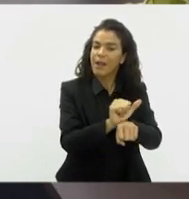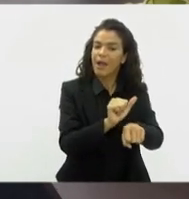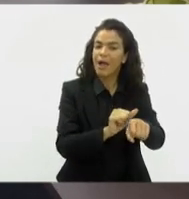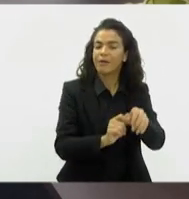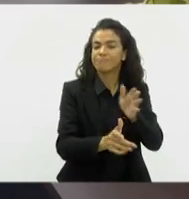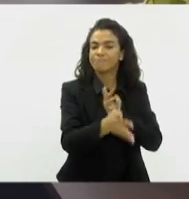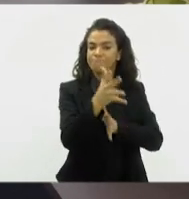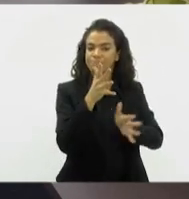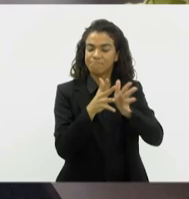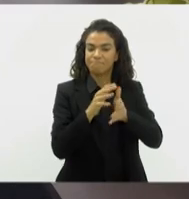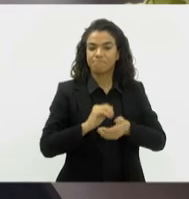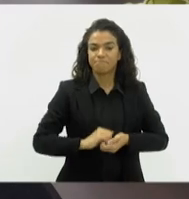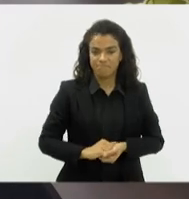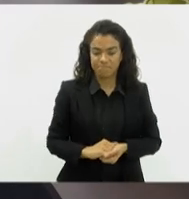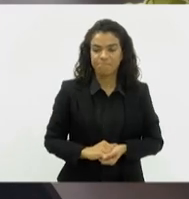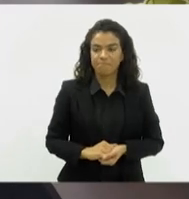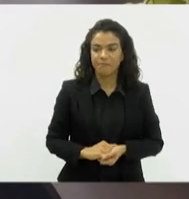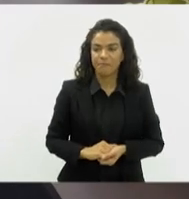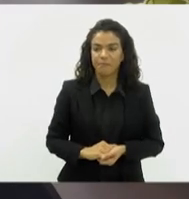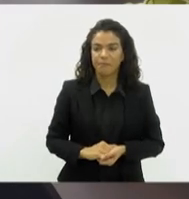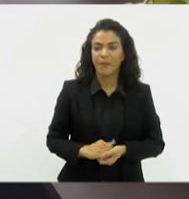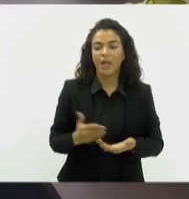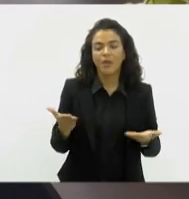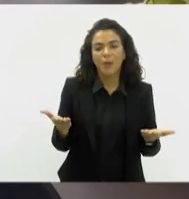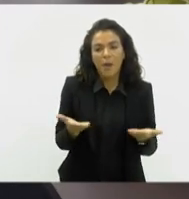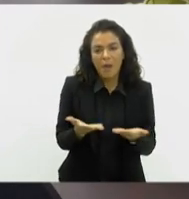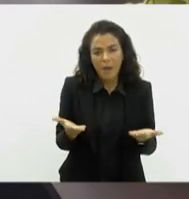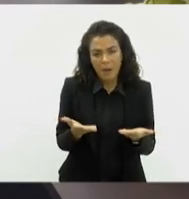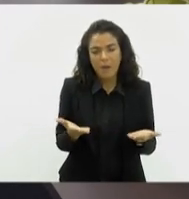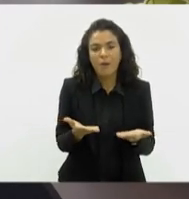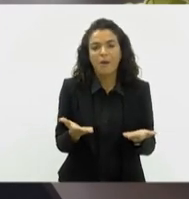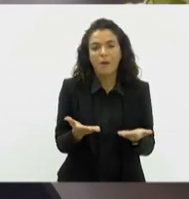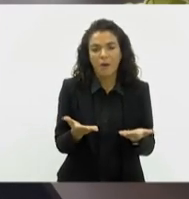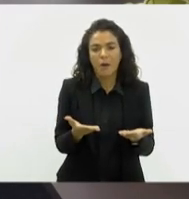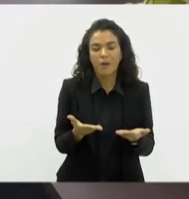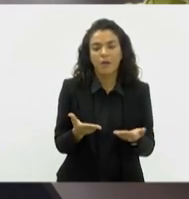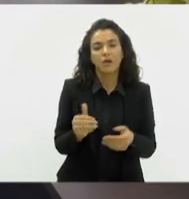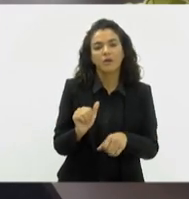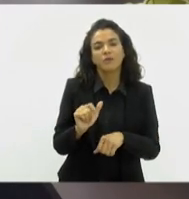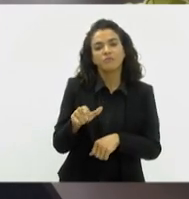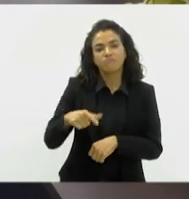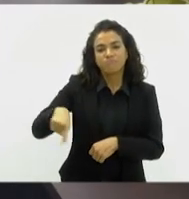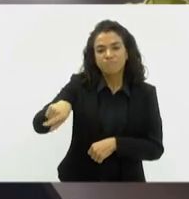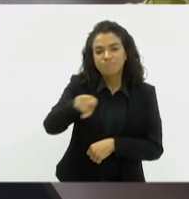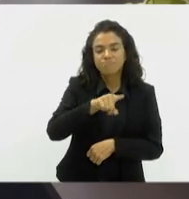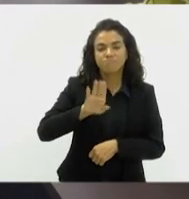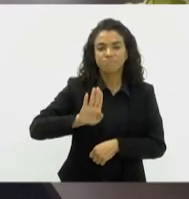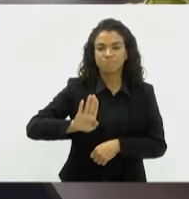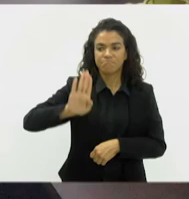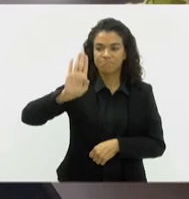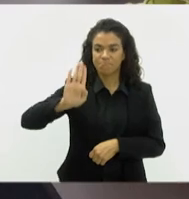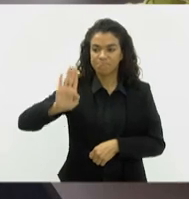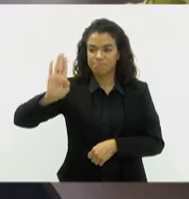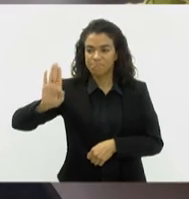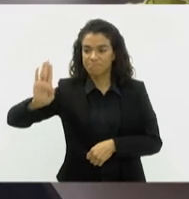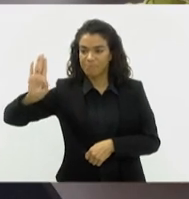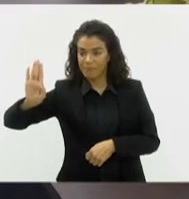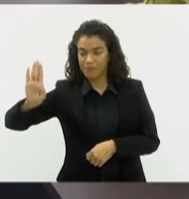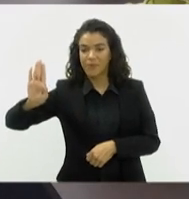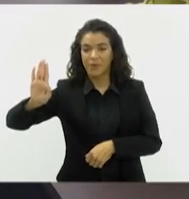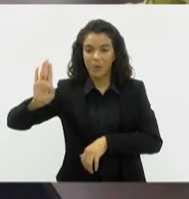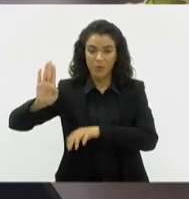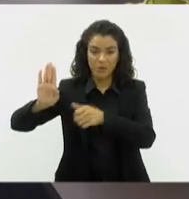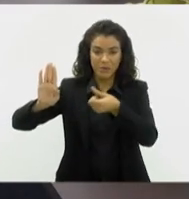vocês. Perfeito. Então, vou passar a palavra para os candidatos, para que possam,